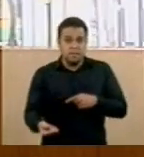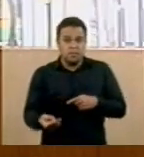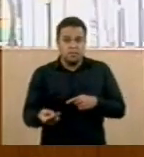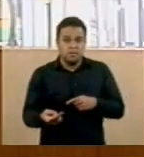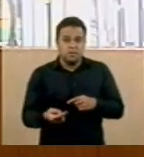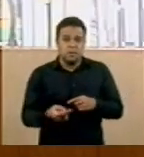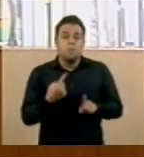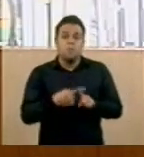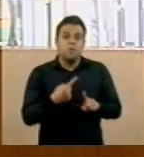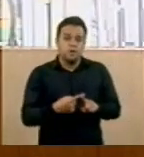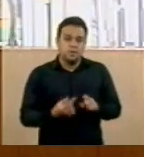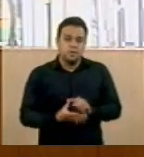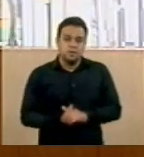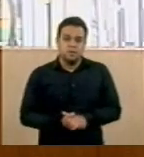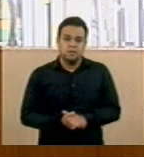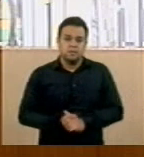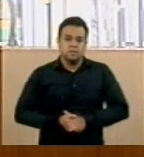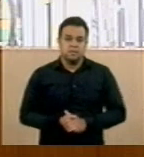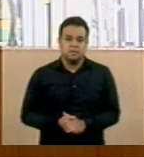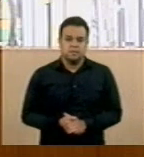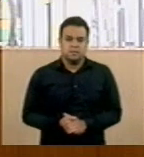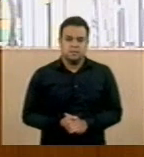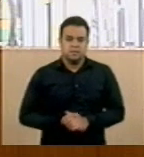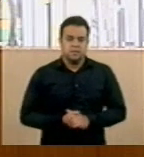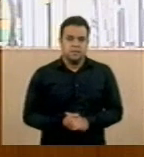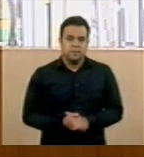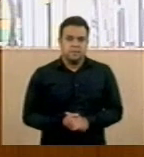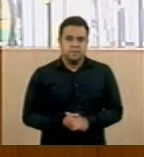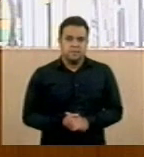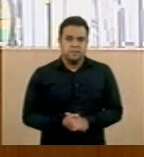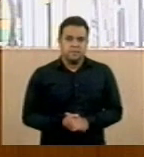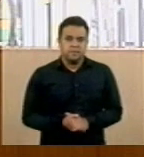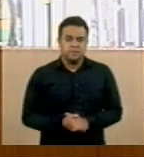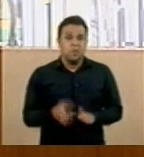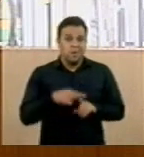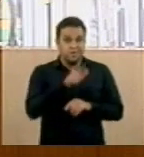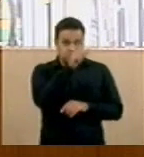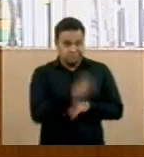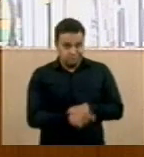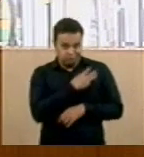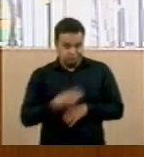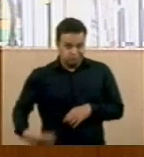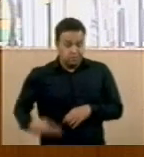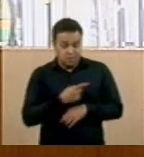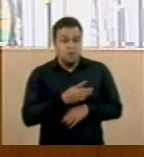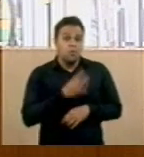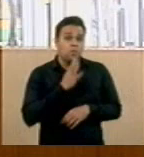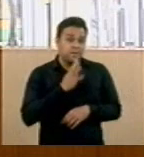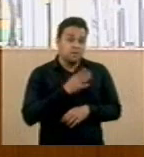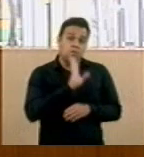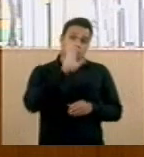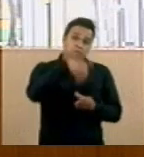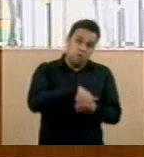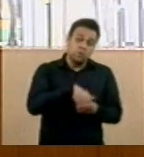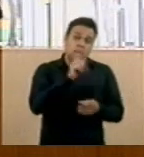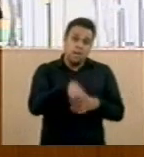a esse tema. Perfeitamente. Que Vossa Excelência conheceu o encaminhamento do voto de Vossa Excelência, será perfeitamente.